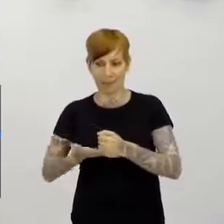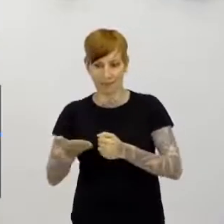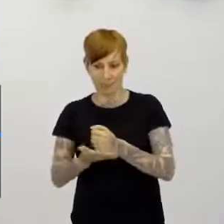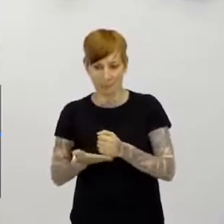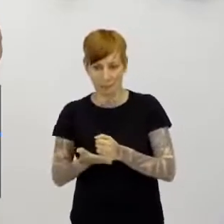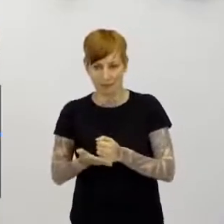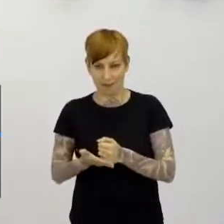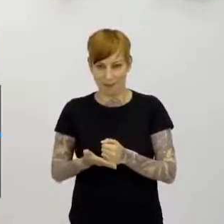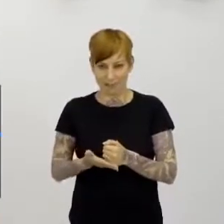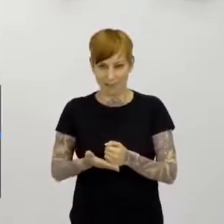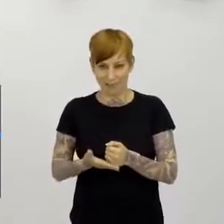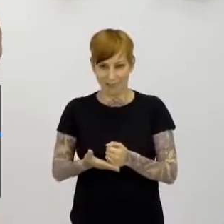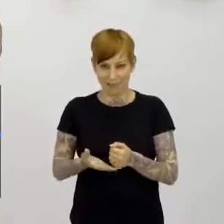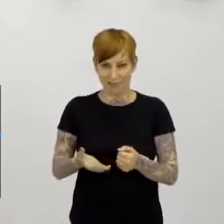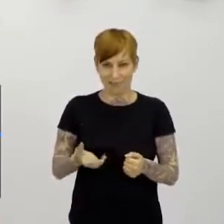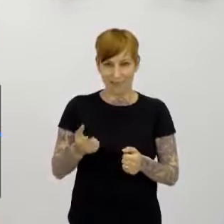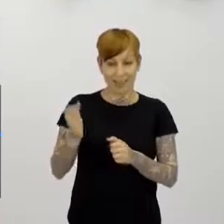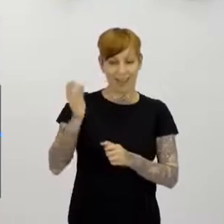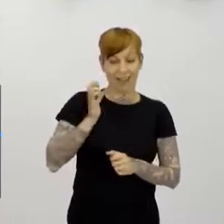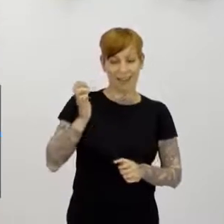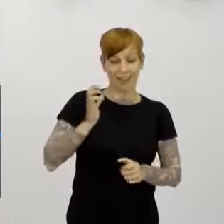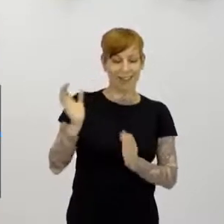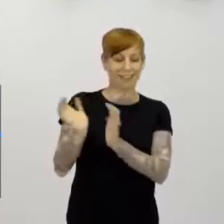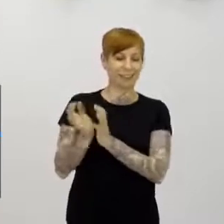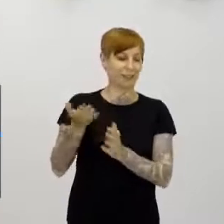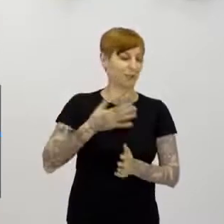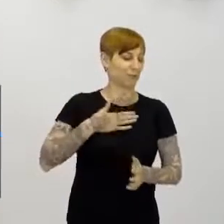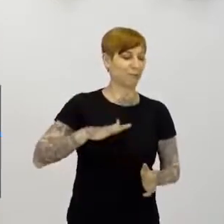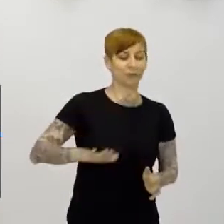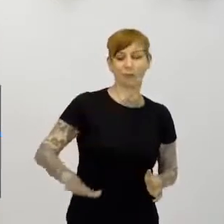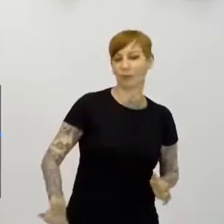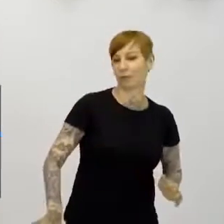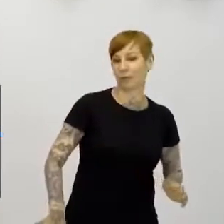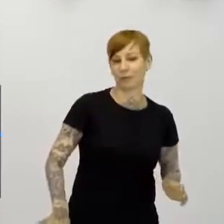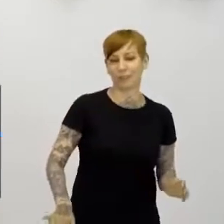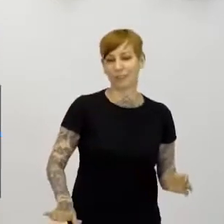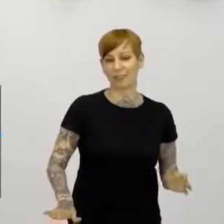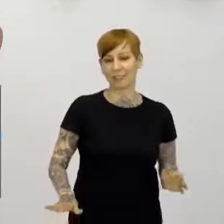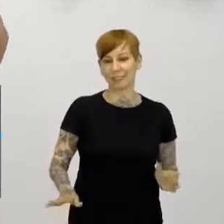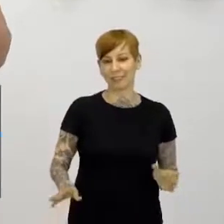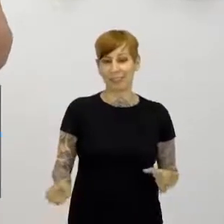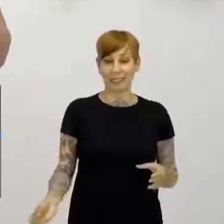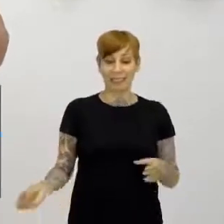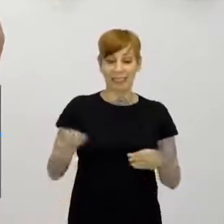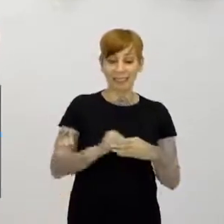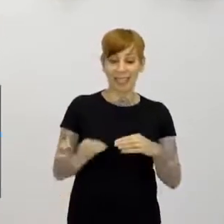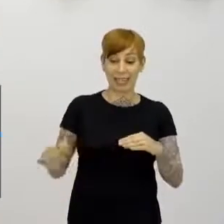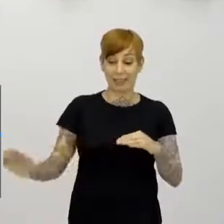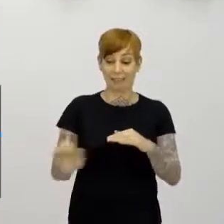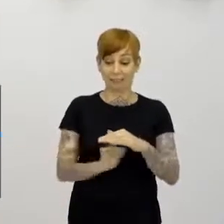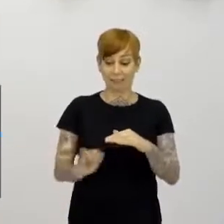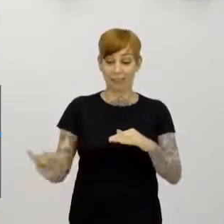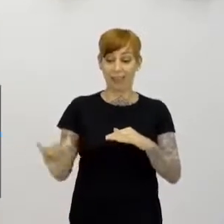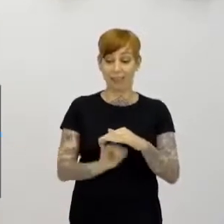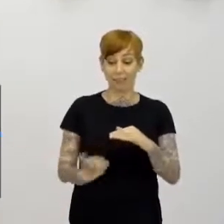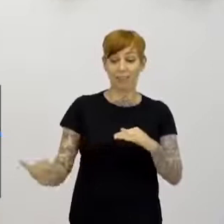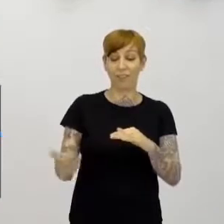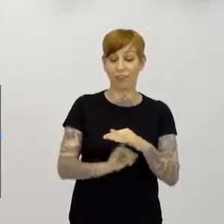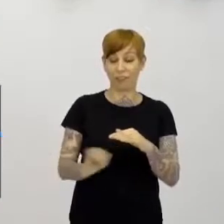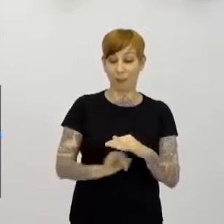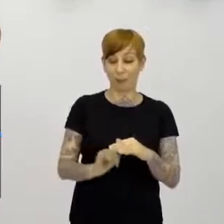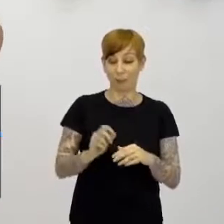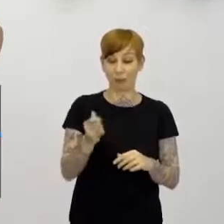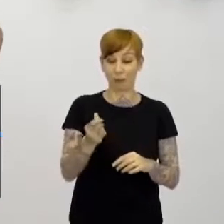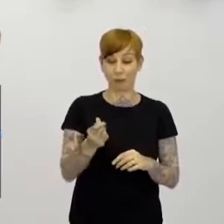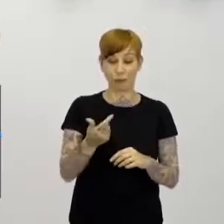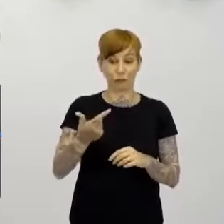Um outro programa também do João Goulart seria concentrar o capital estrangeiro mais aqui no Brasil, ter uma política